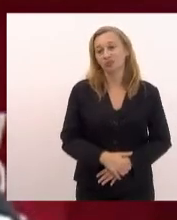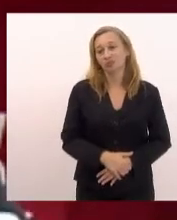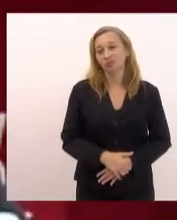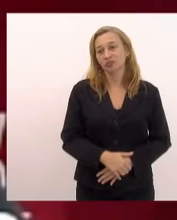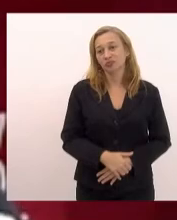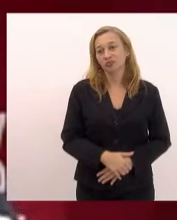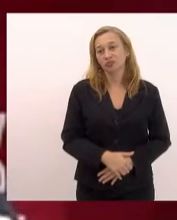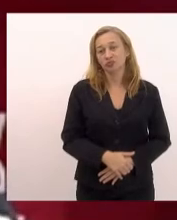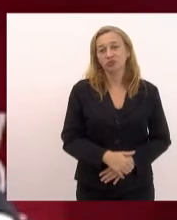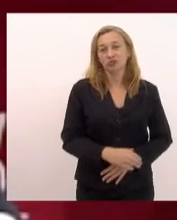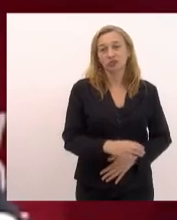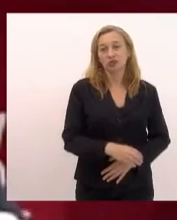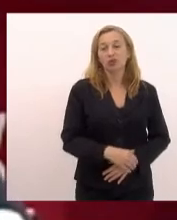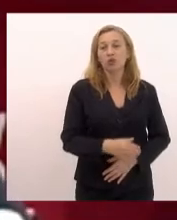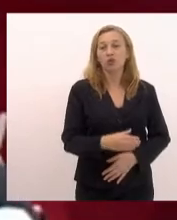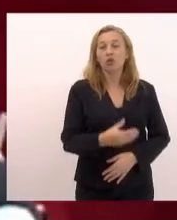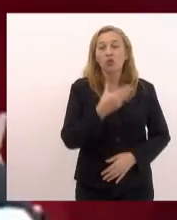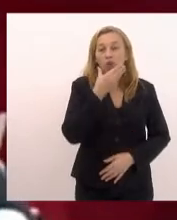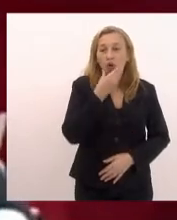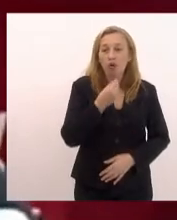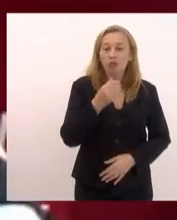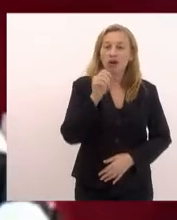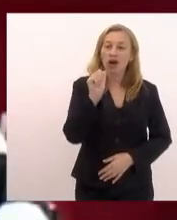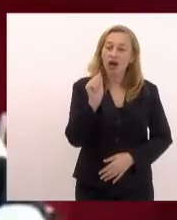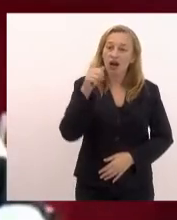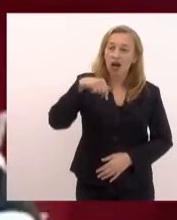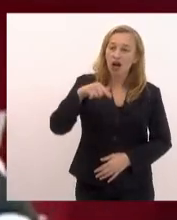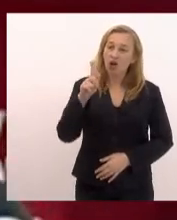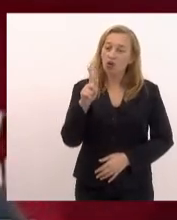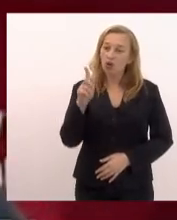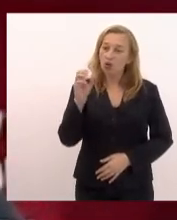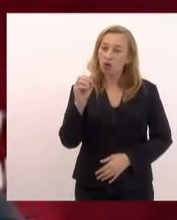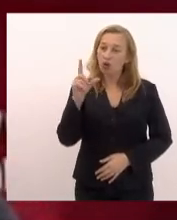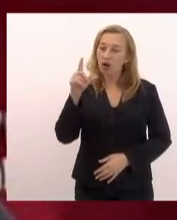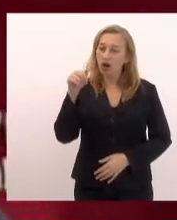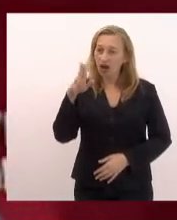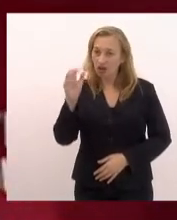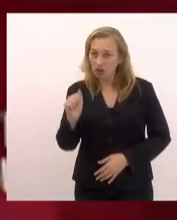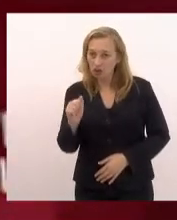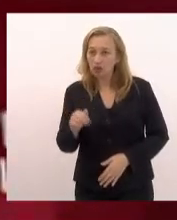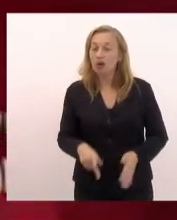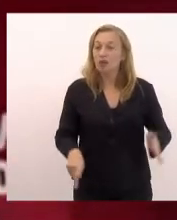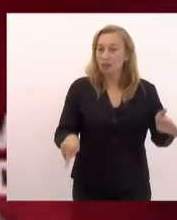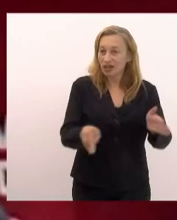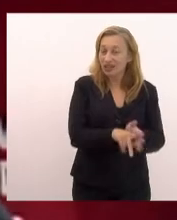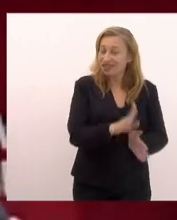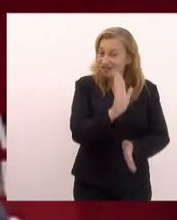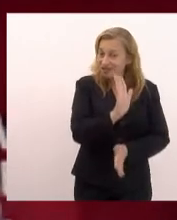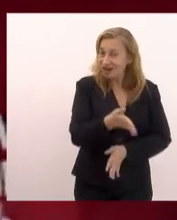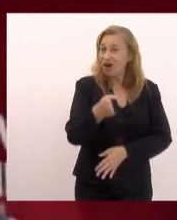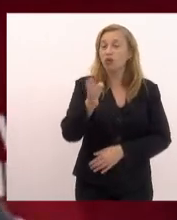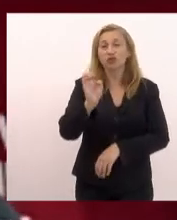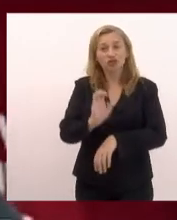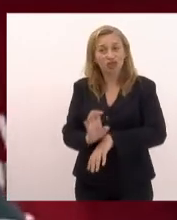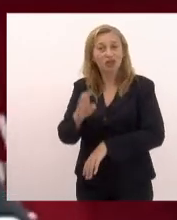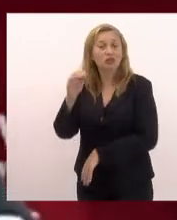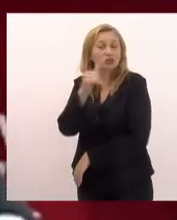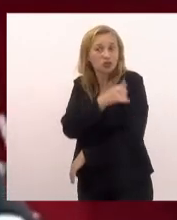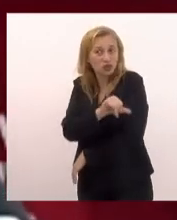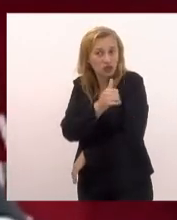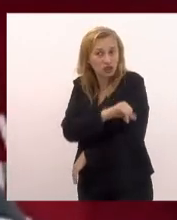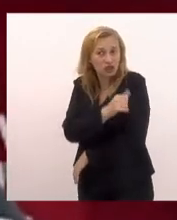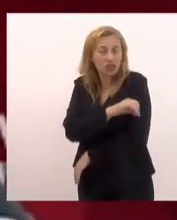cidadão angolano, que já era em seu coração um cidadão do estado do Rio de Janeiro, um cidadão